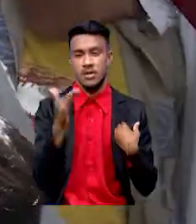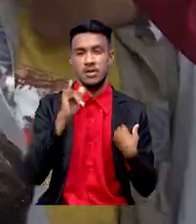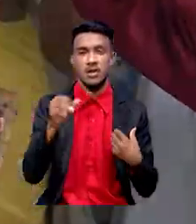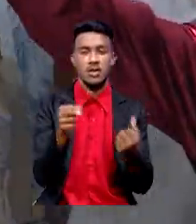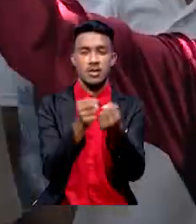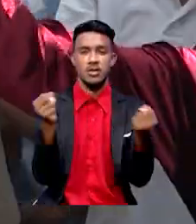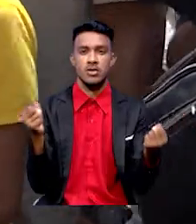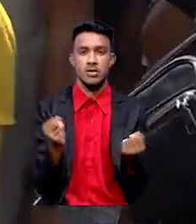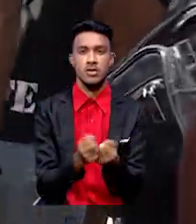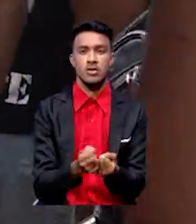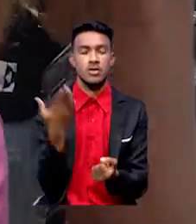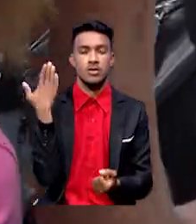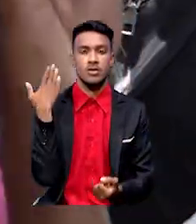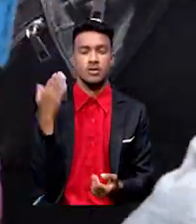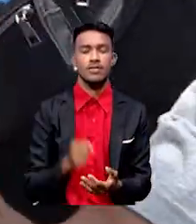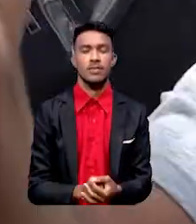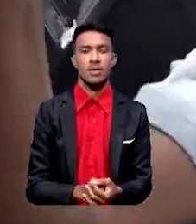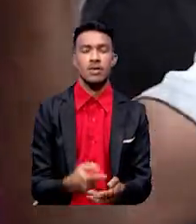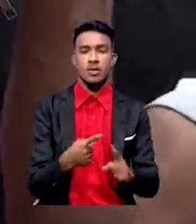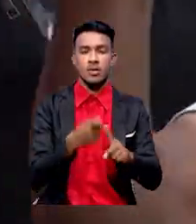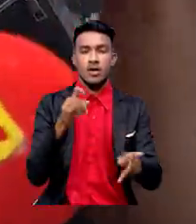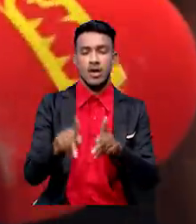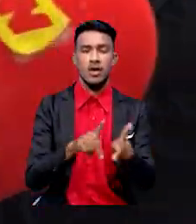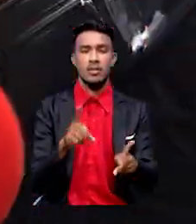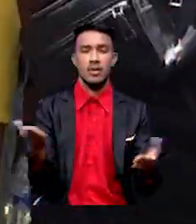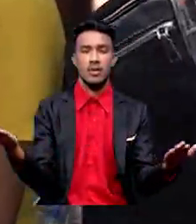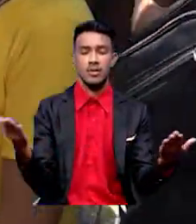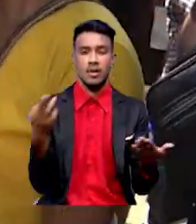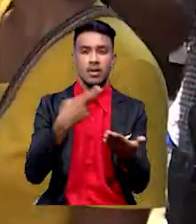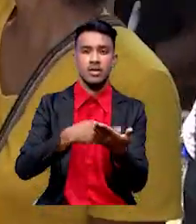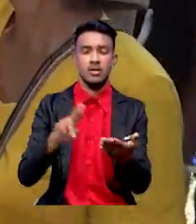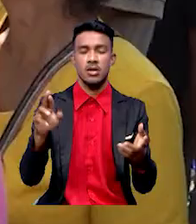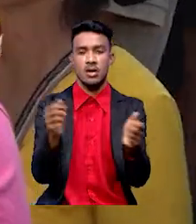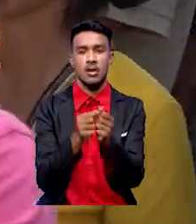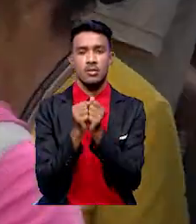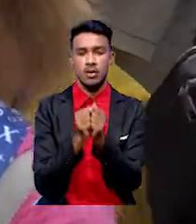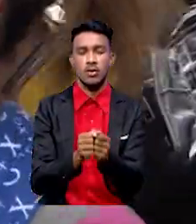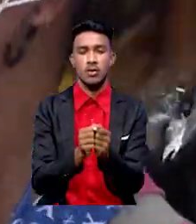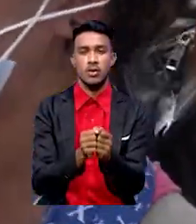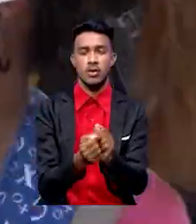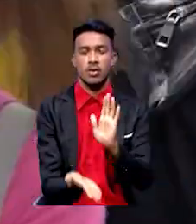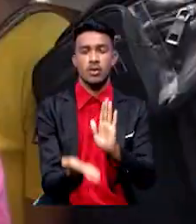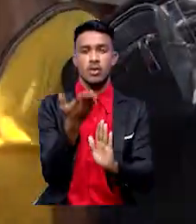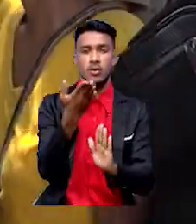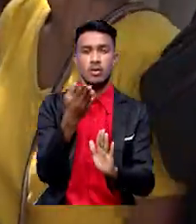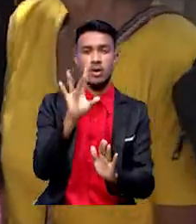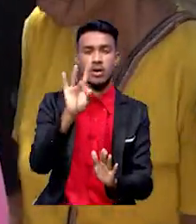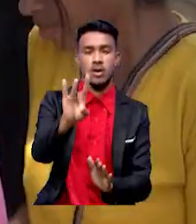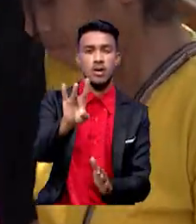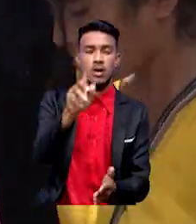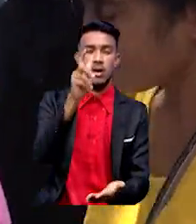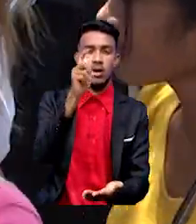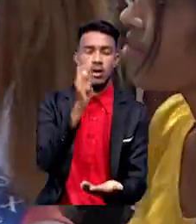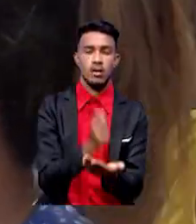Nesuco origem. O total eleitor não é resistado, Ramuto Liu Rihun Atuxualu, e